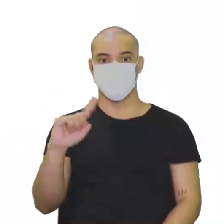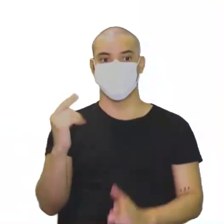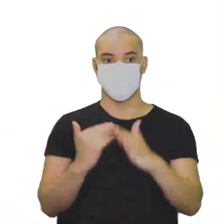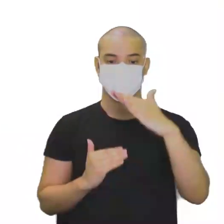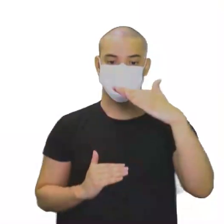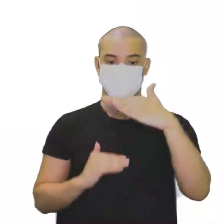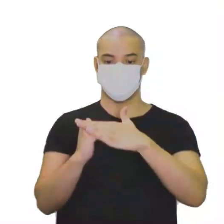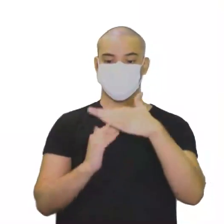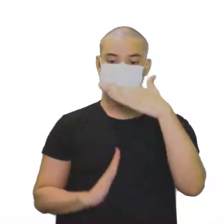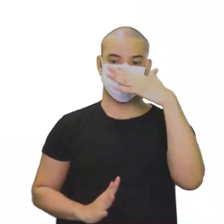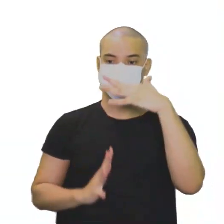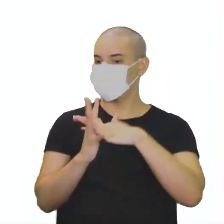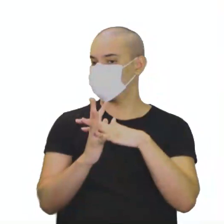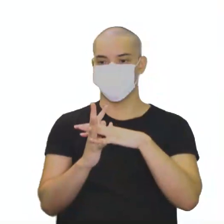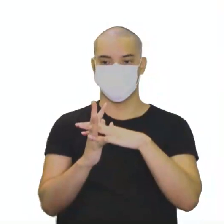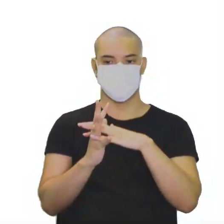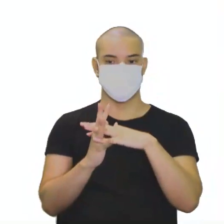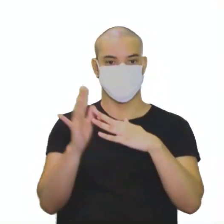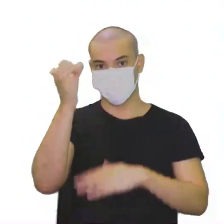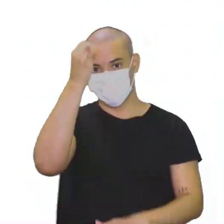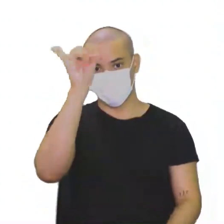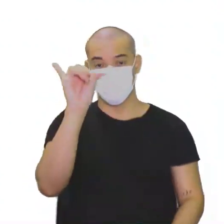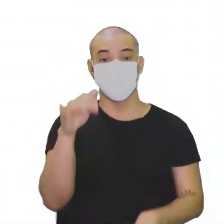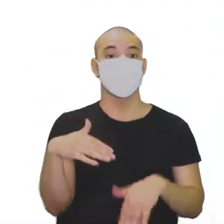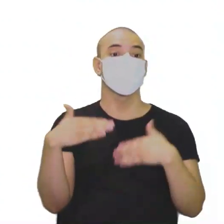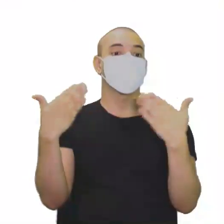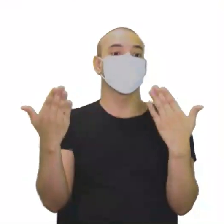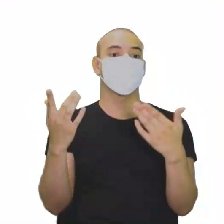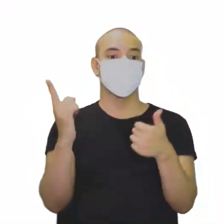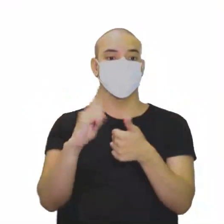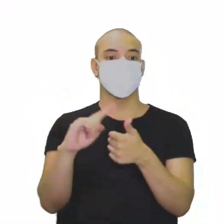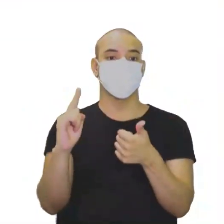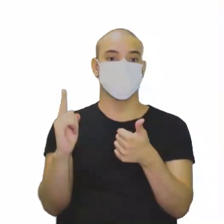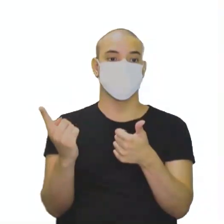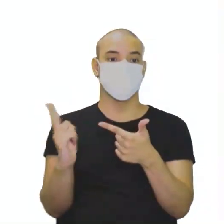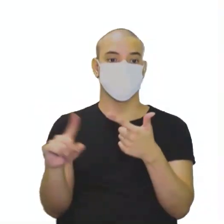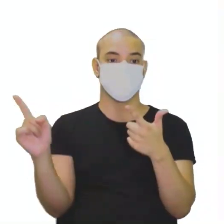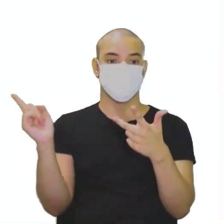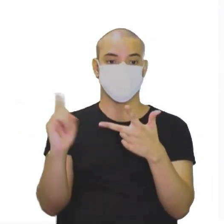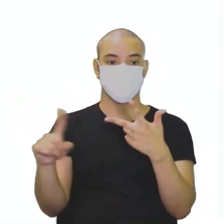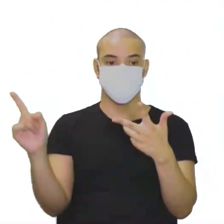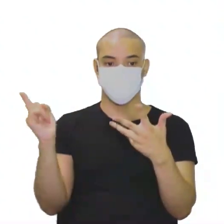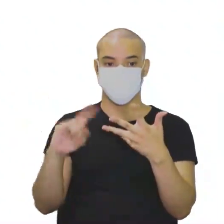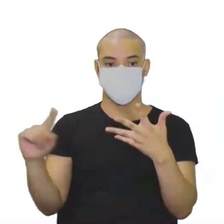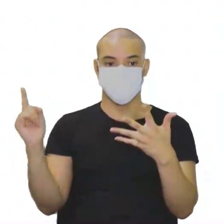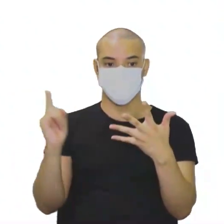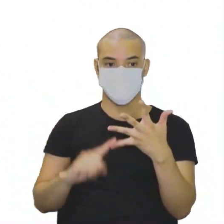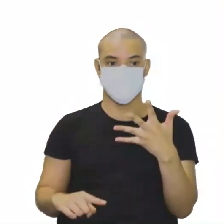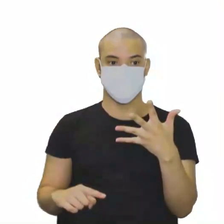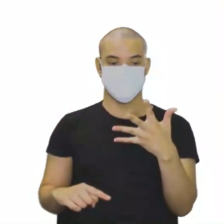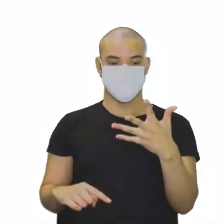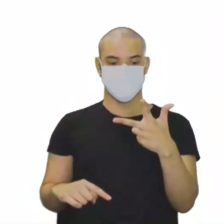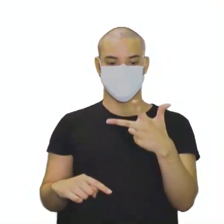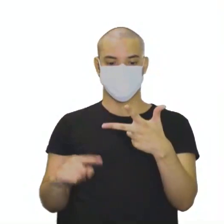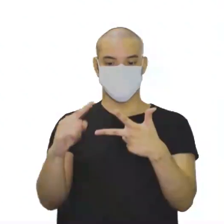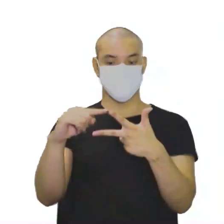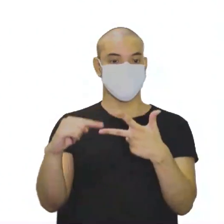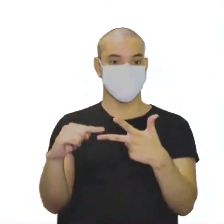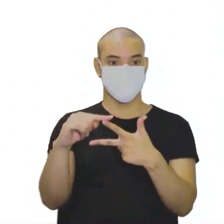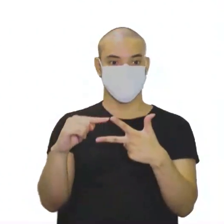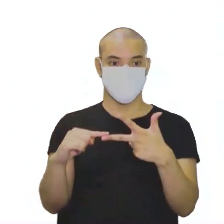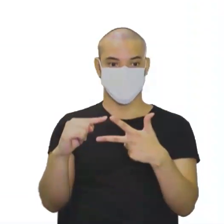valor crítico. Quais são esses 2 dispositivos aqui, de acordo com a interpretação da nossa